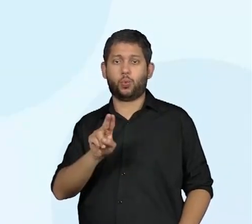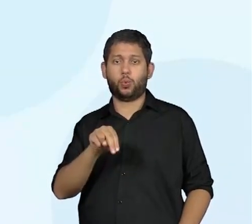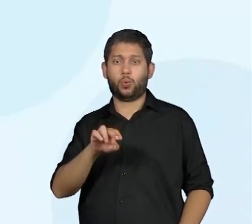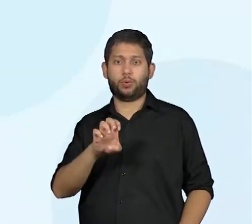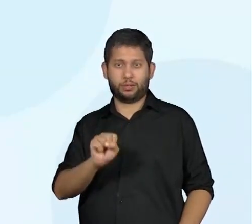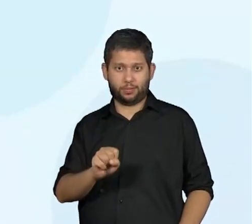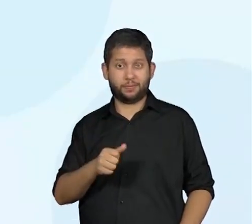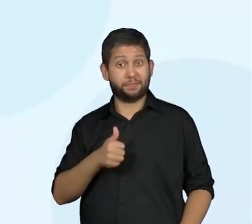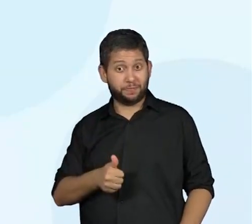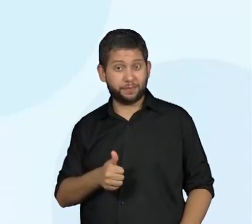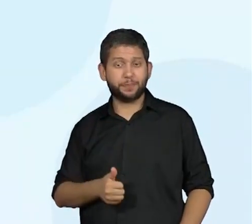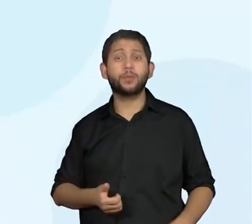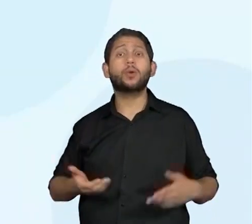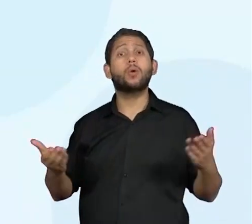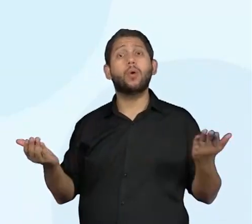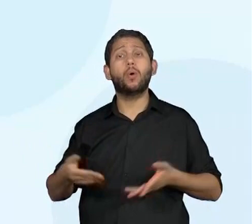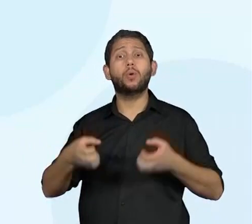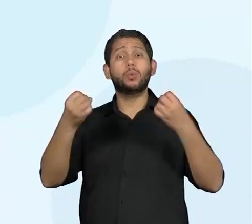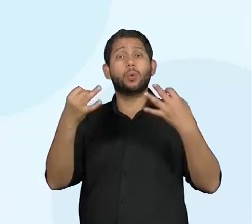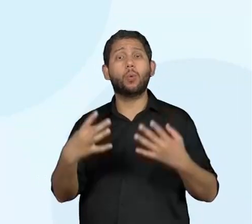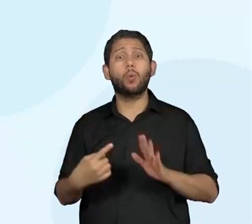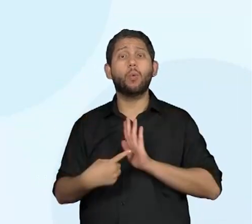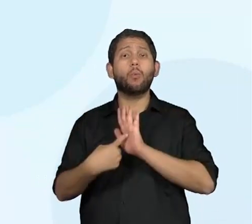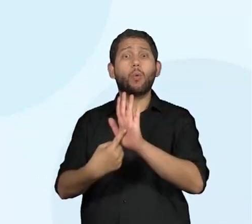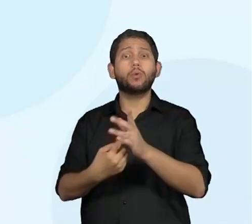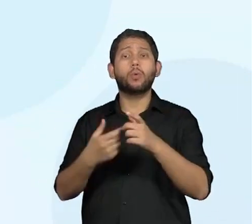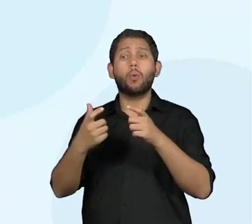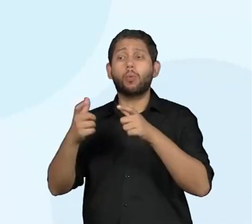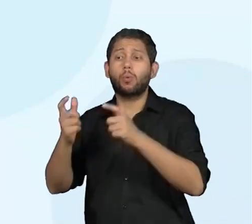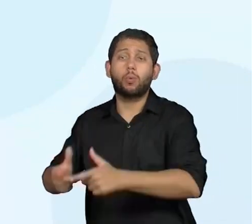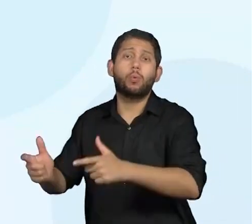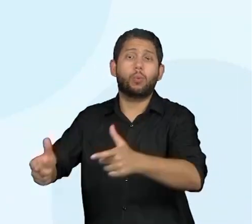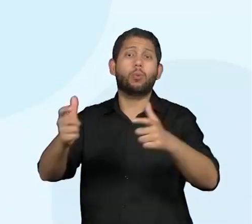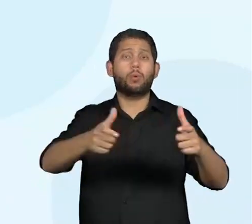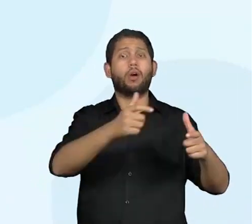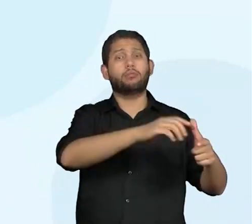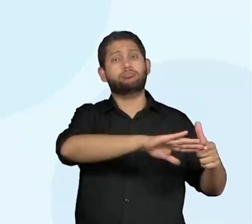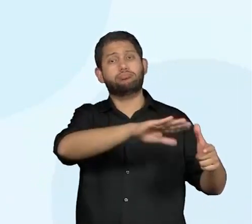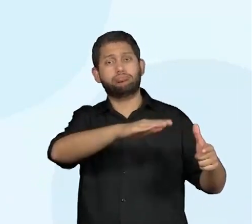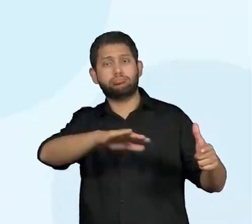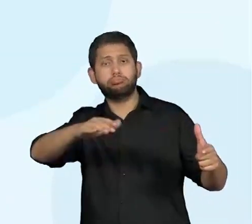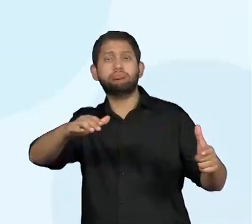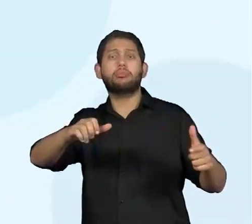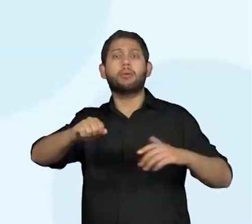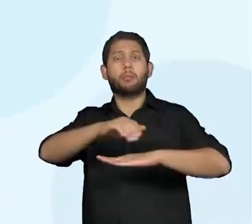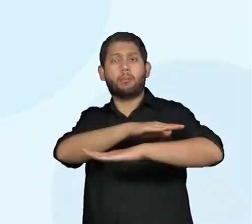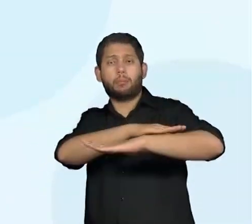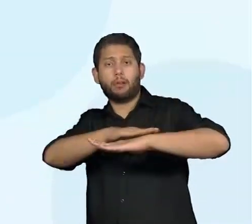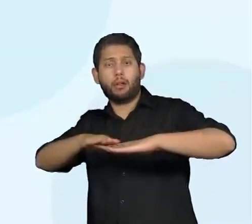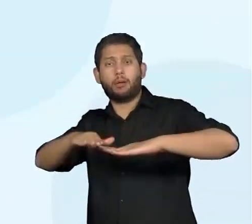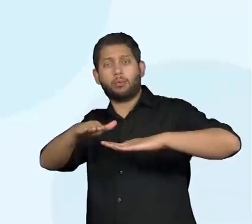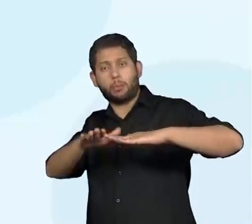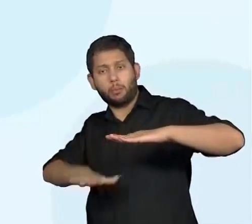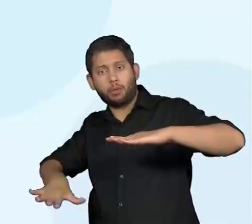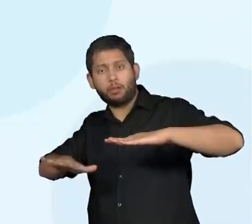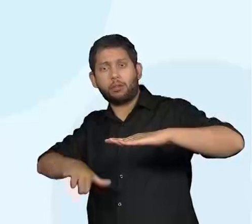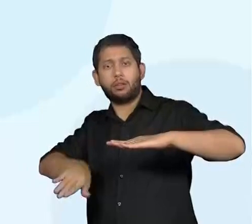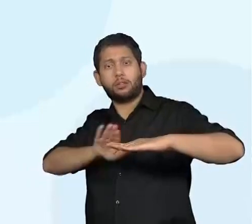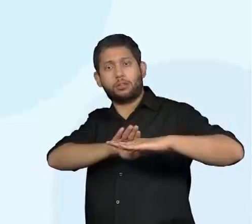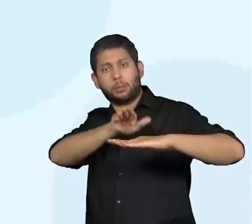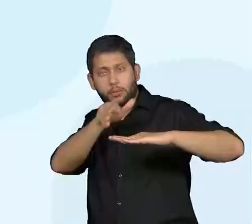Hoje nós falamos sobre as paisagens, os agentes externos, sobre as montanhas, os planaltos, as planícies e as